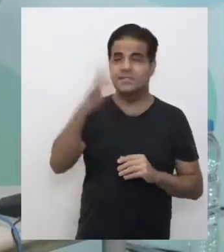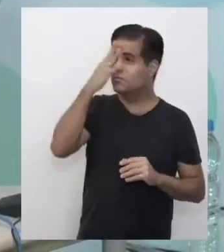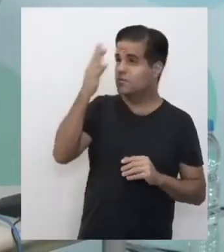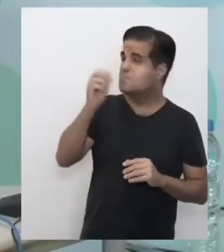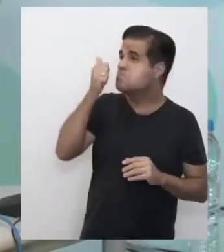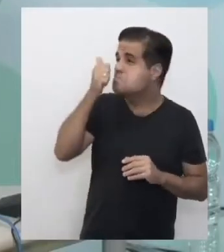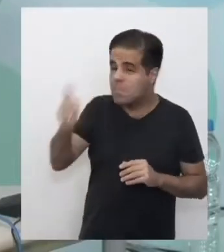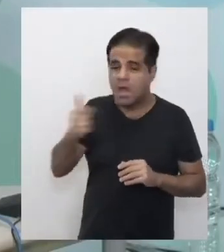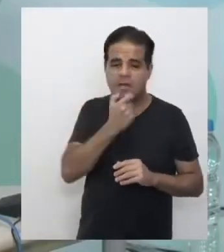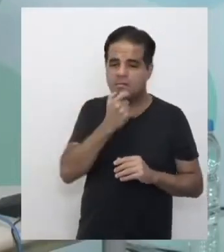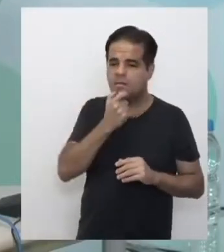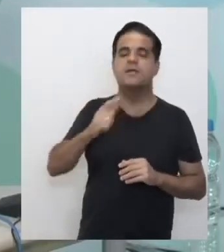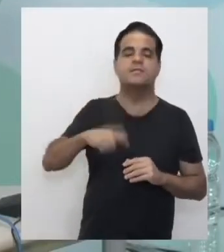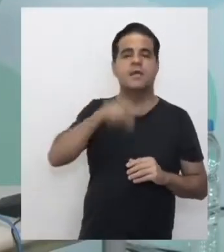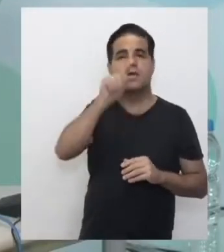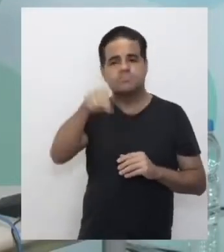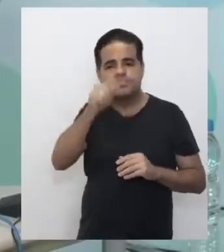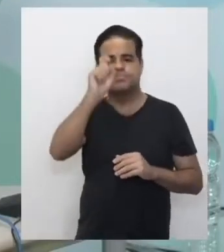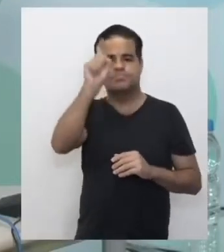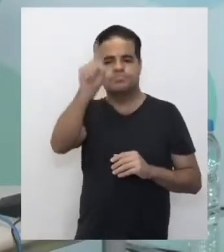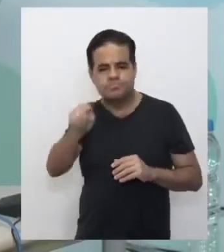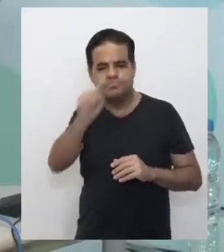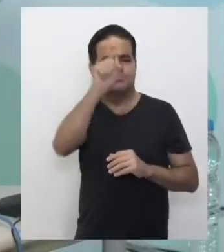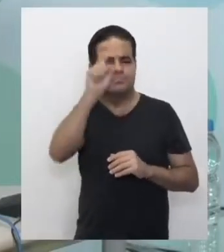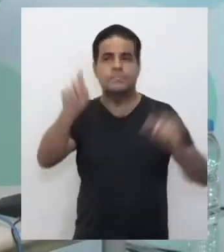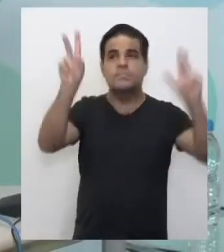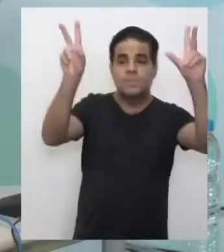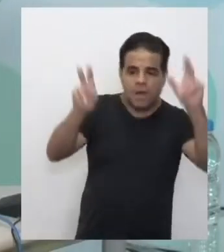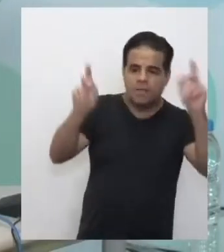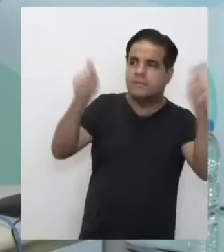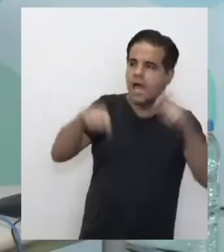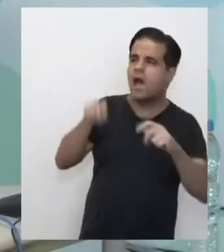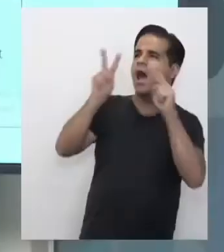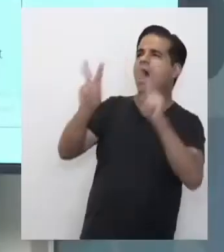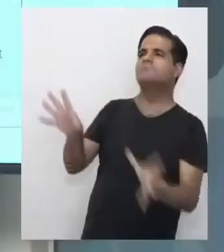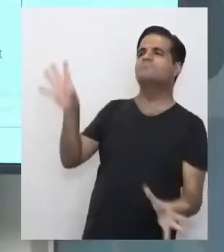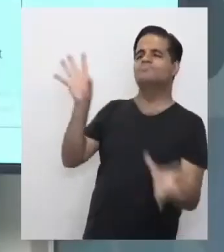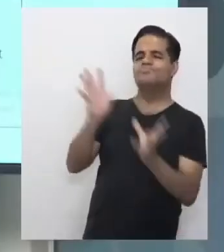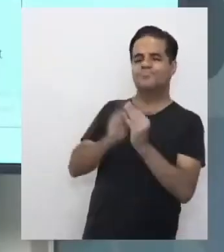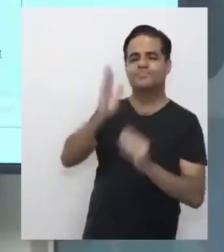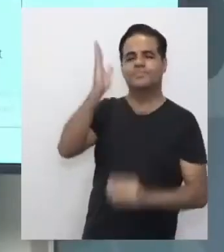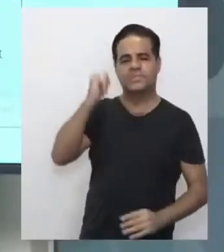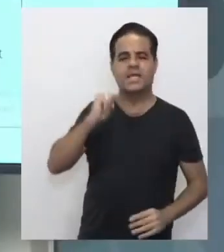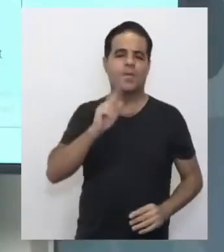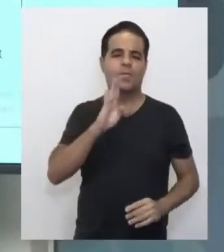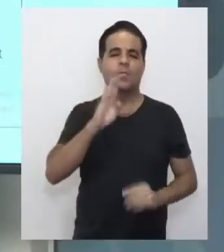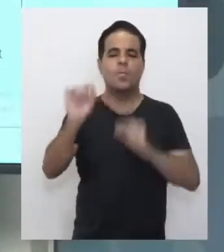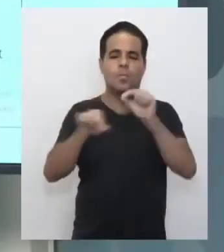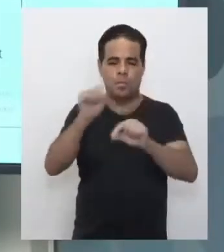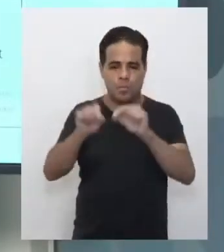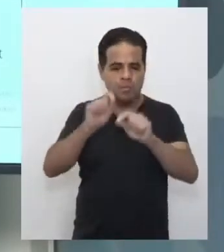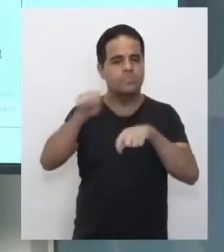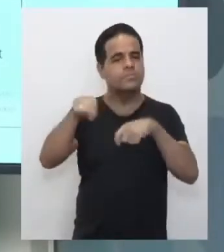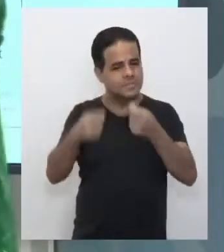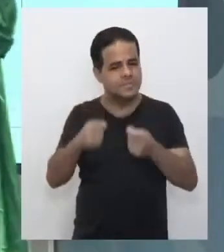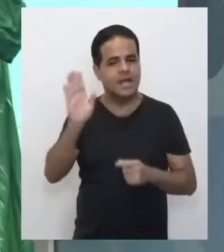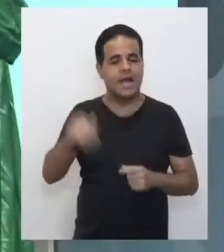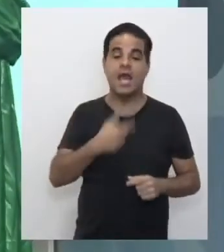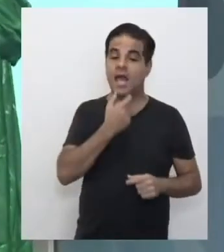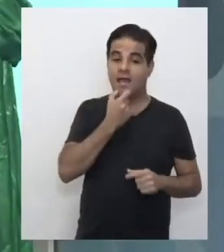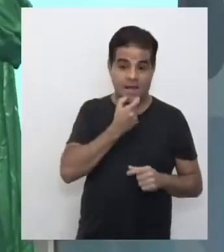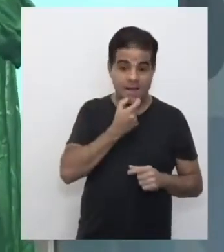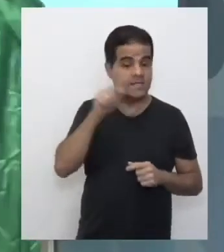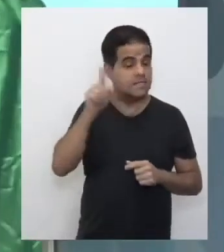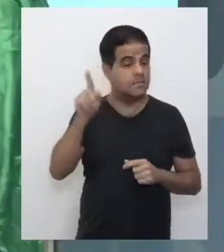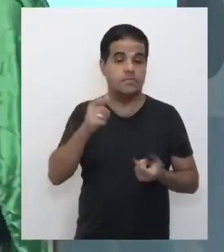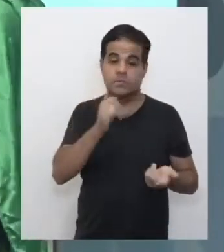inglês, pelos sinais gráficos, eu consigo deduzir isso aí. Ok? Até bem lembrado, João, porque é o seguinte, ó, em inglês a gente não usa